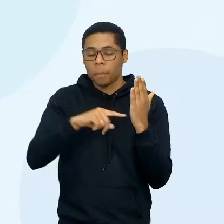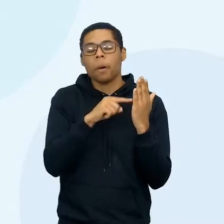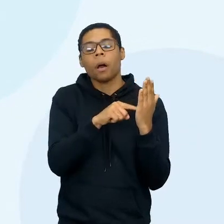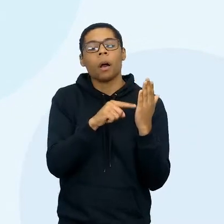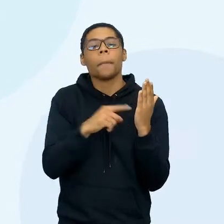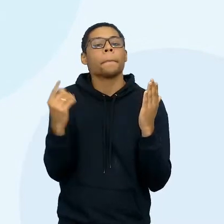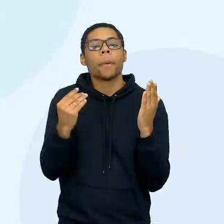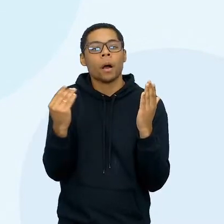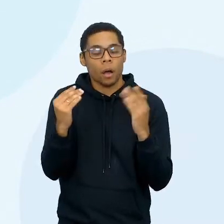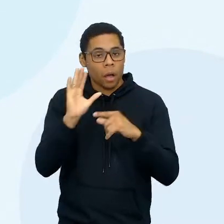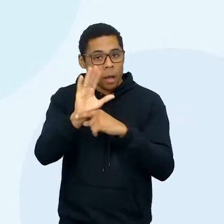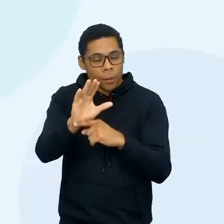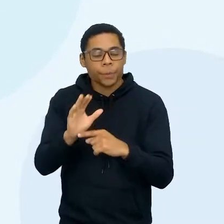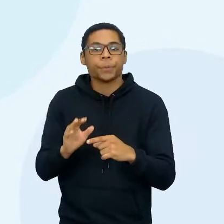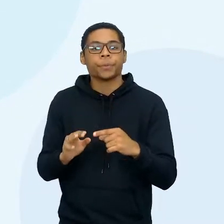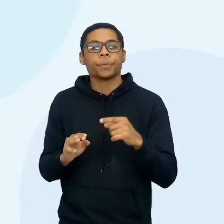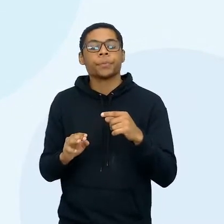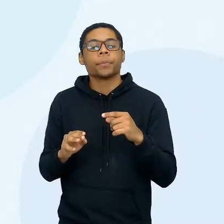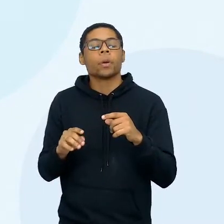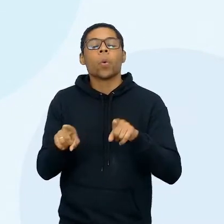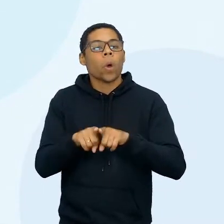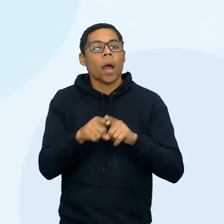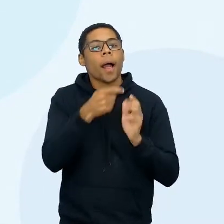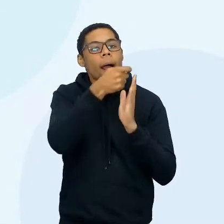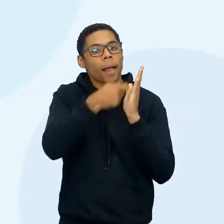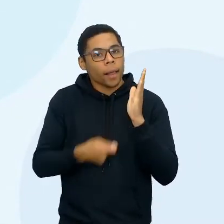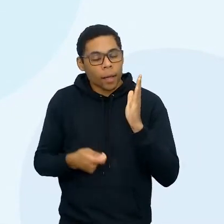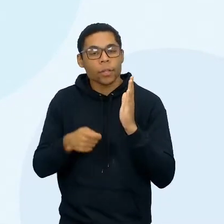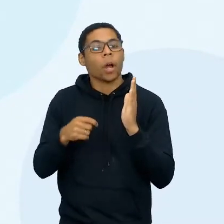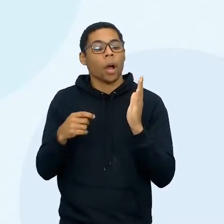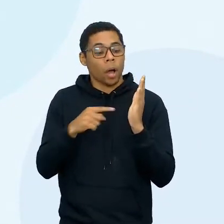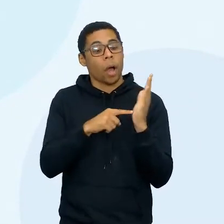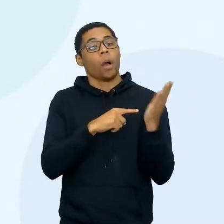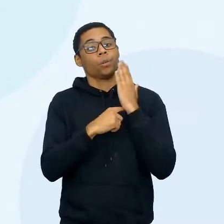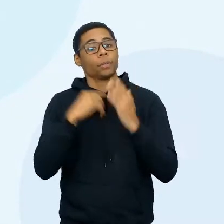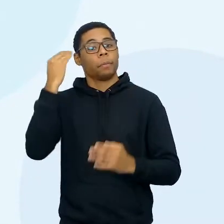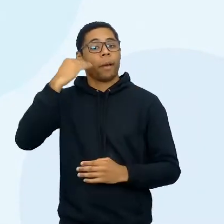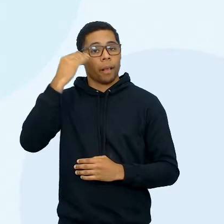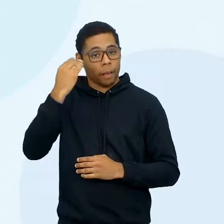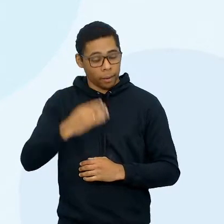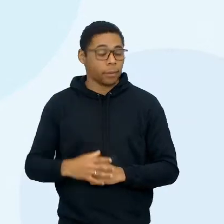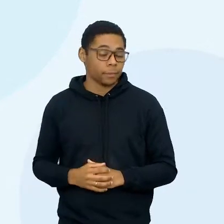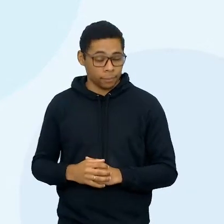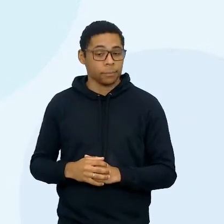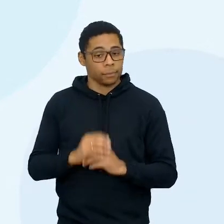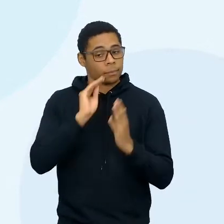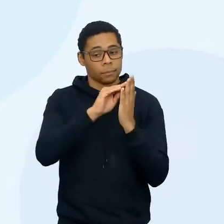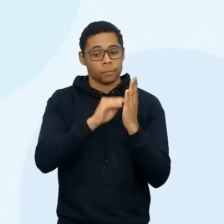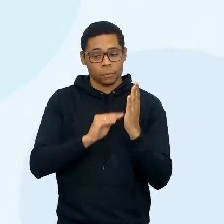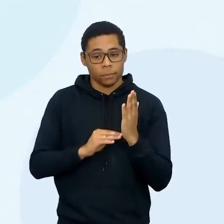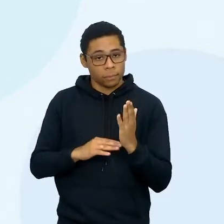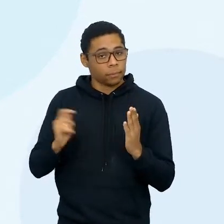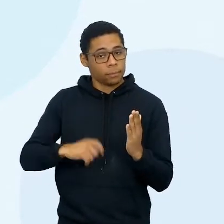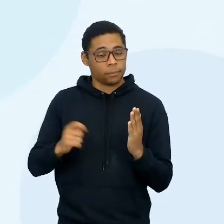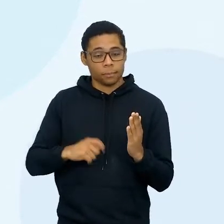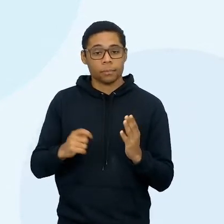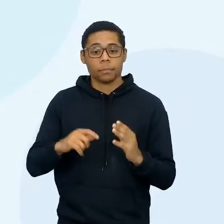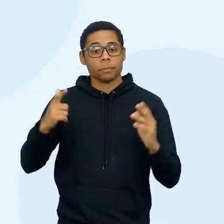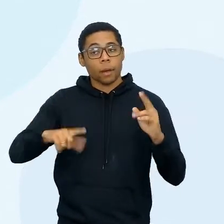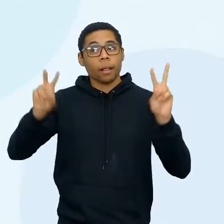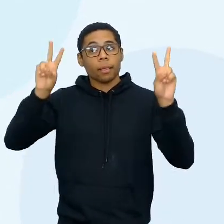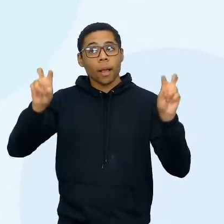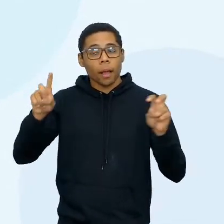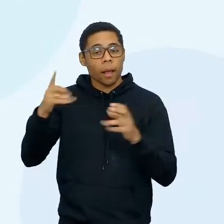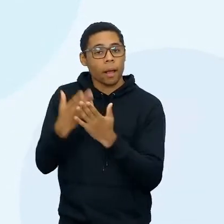servindo praticamente como um relatório de experiências, né? Vai anotando tudo, vai anotando o título da aula,